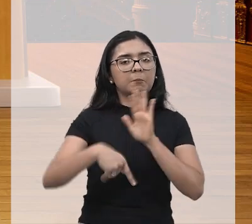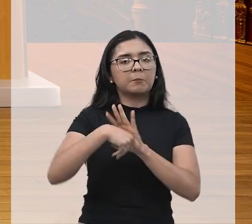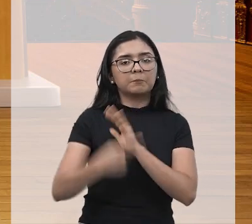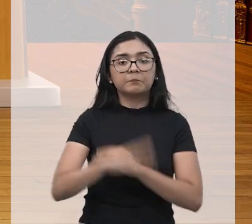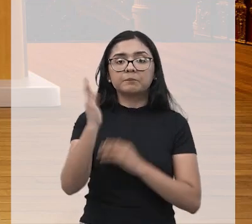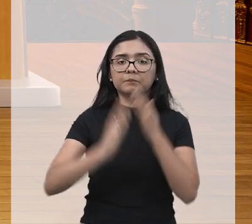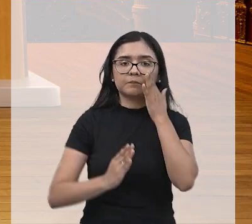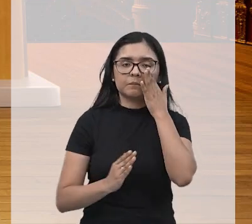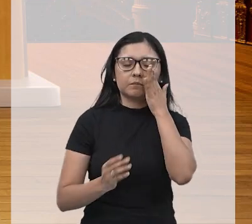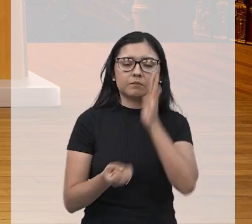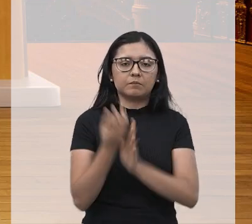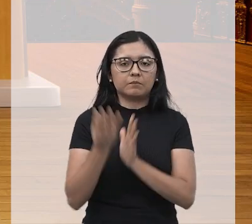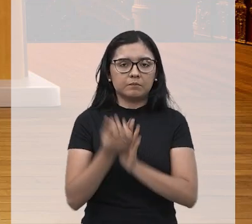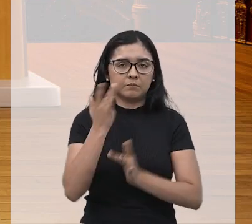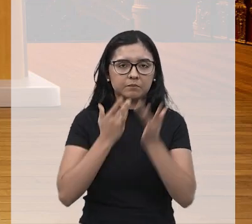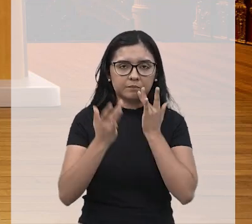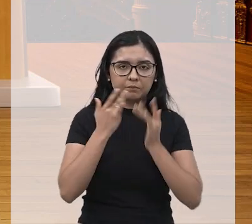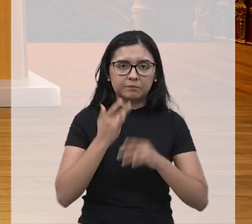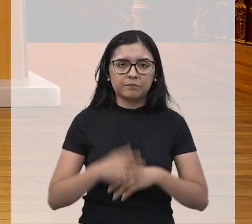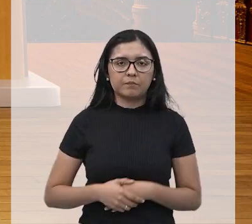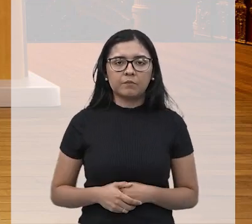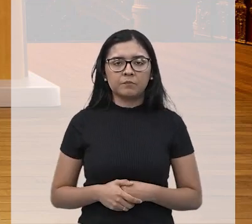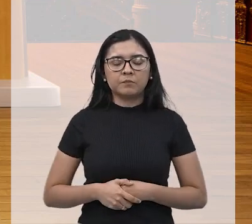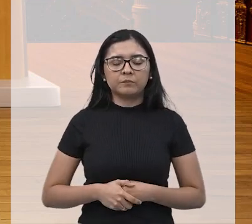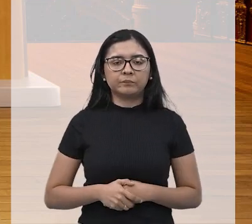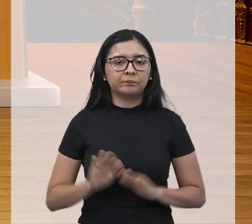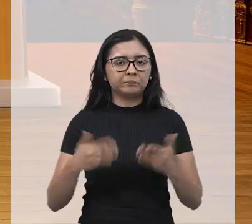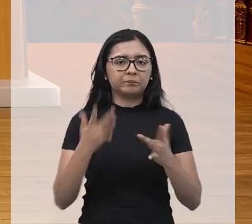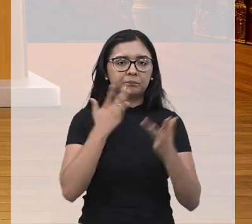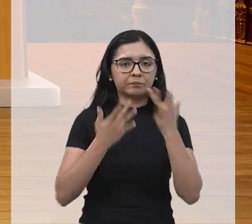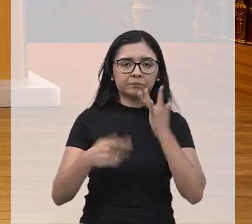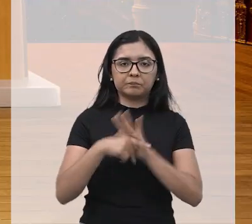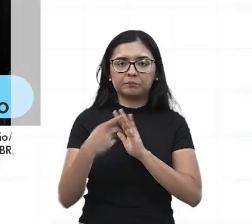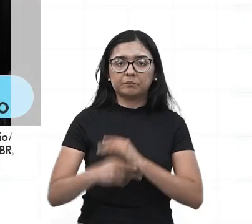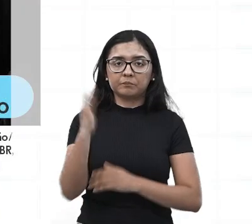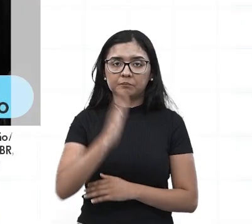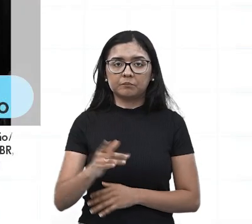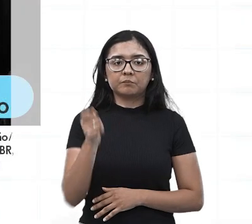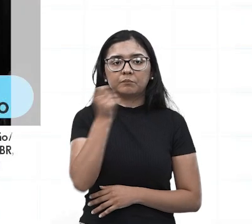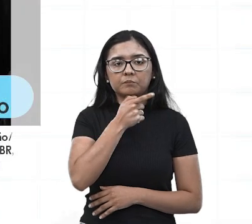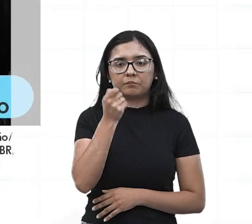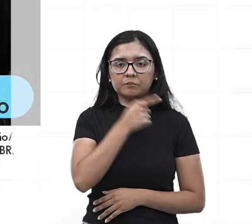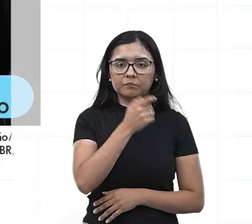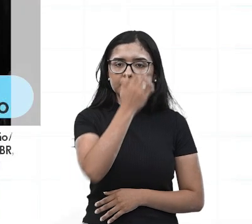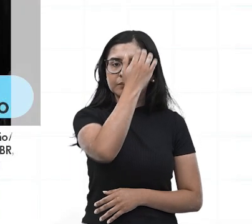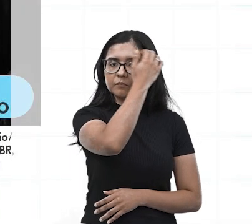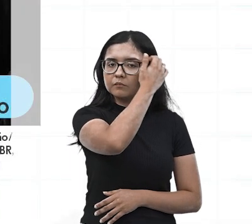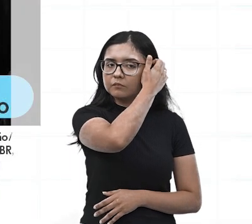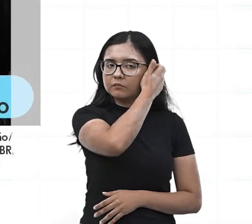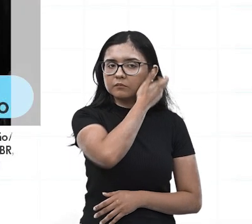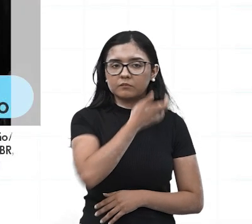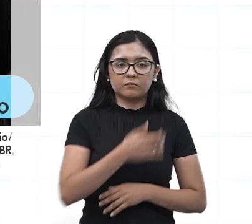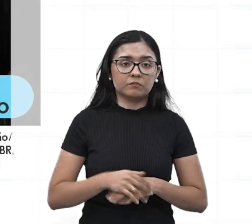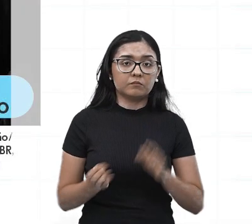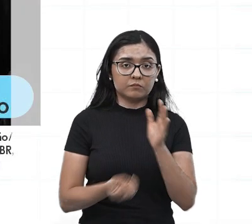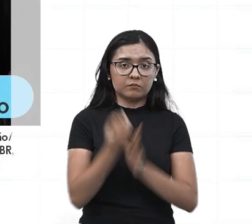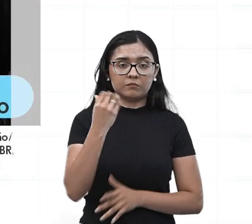brasileira na produção cênica teatral. O Teatro Brasileiro de Comédia, que é o TBC, criado